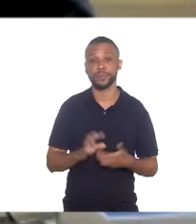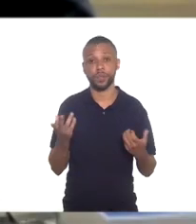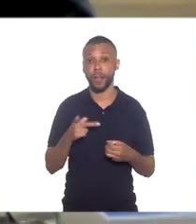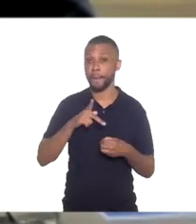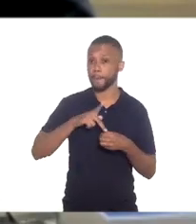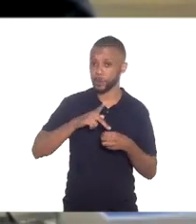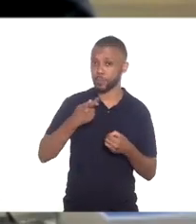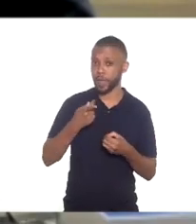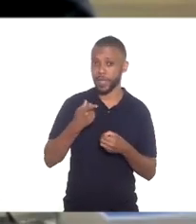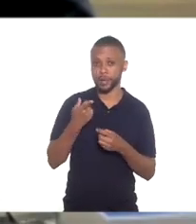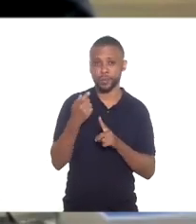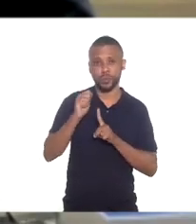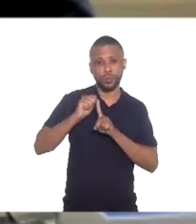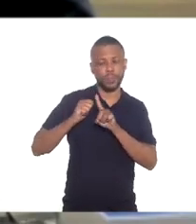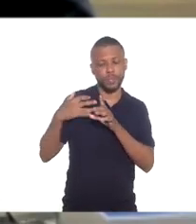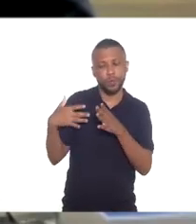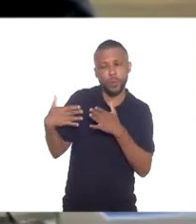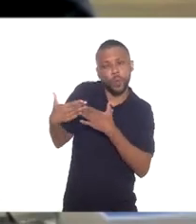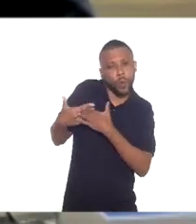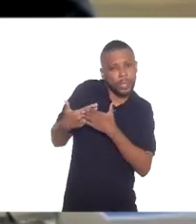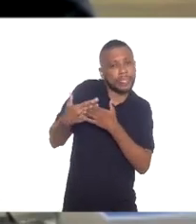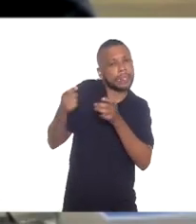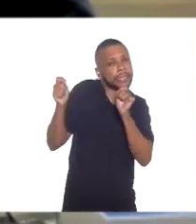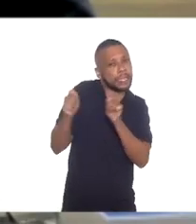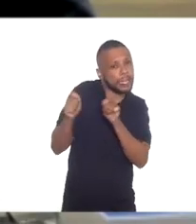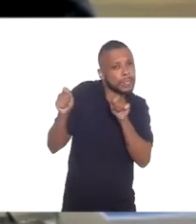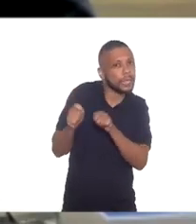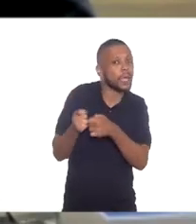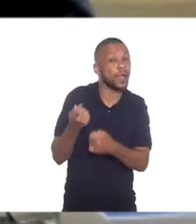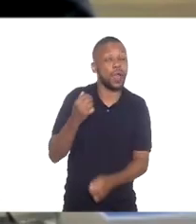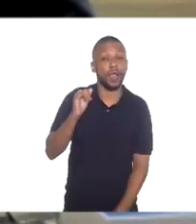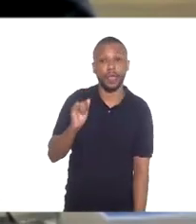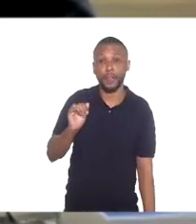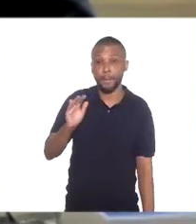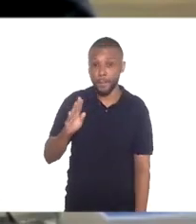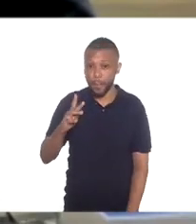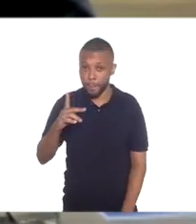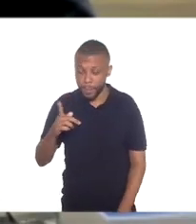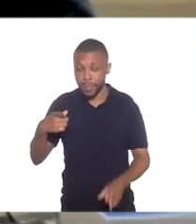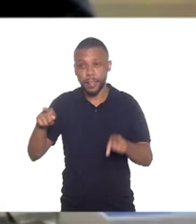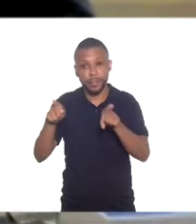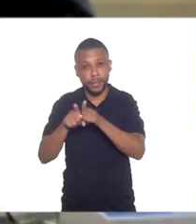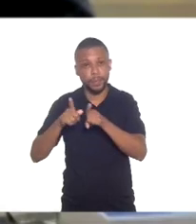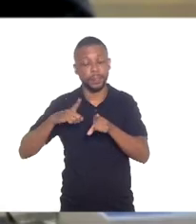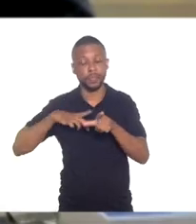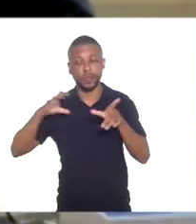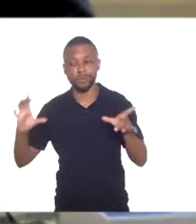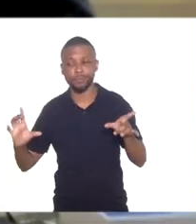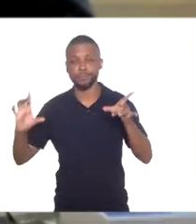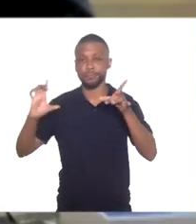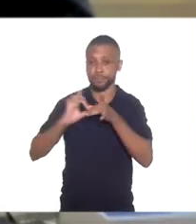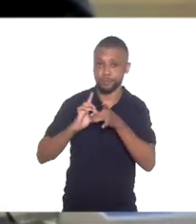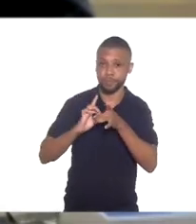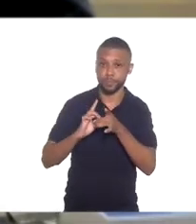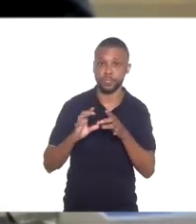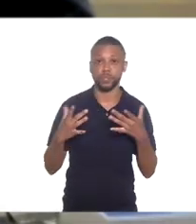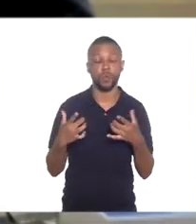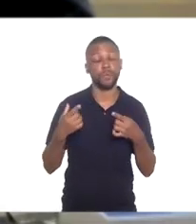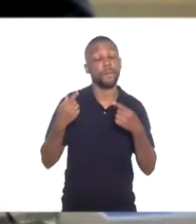se aproximado. A própria IBP tem se aproximado. Então, a gente precisa fazer uma discussão com o